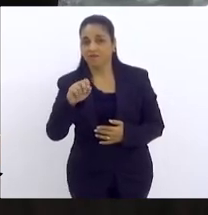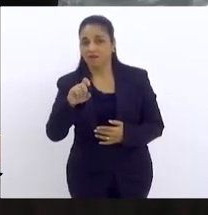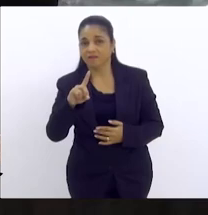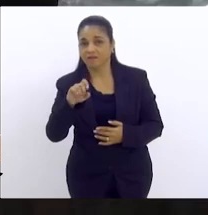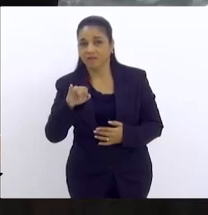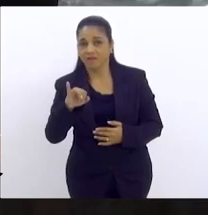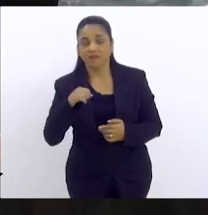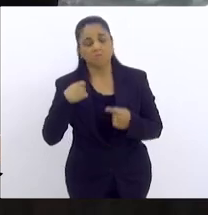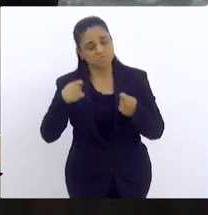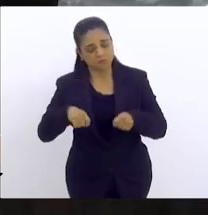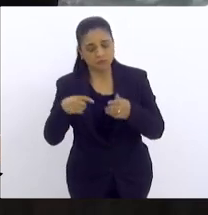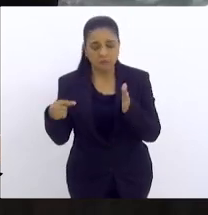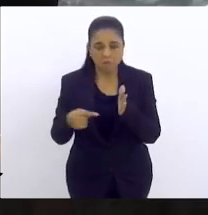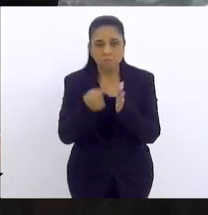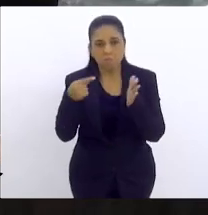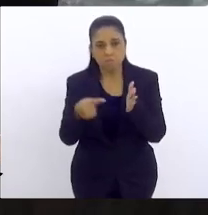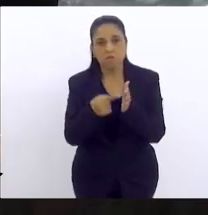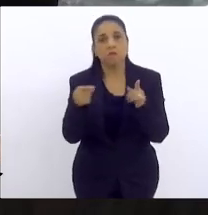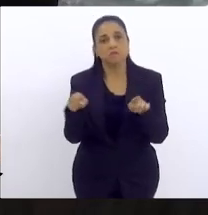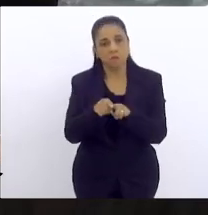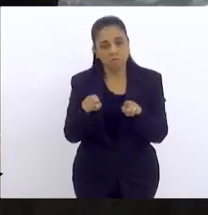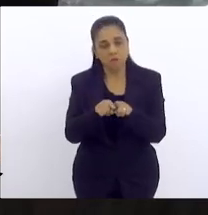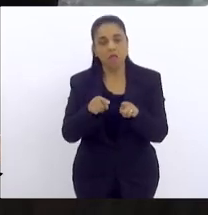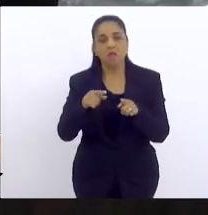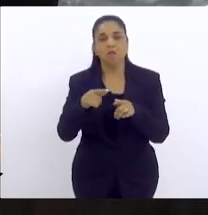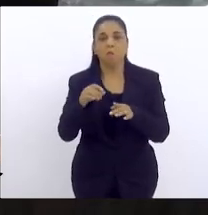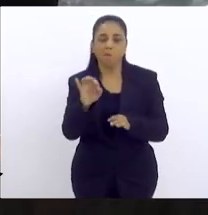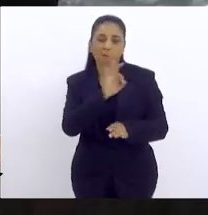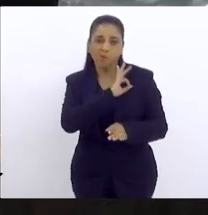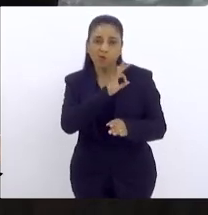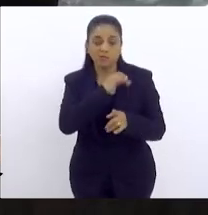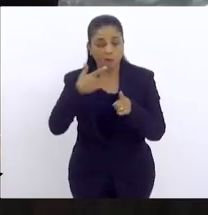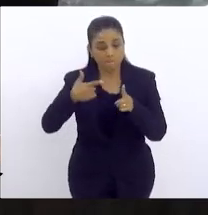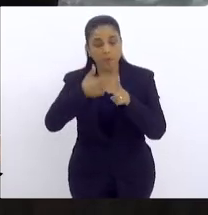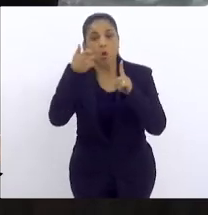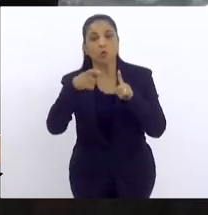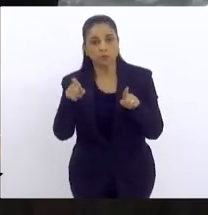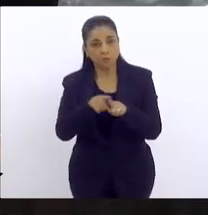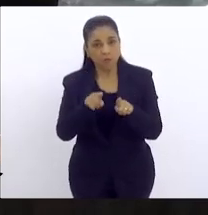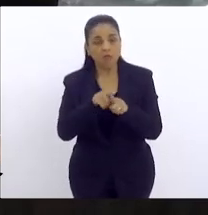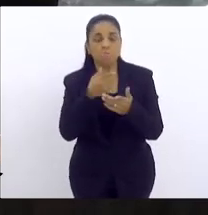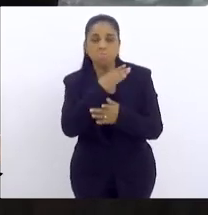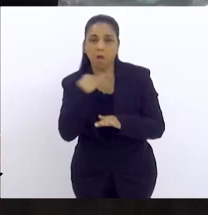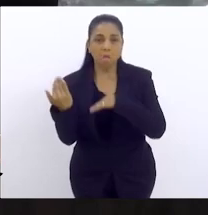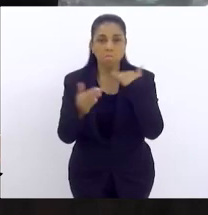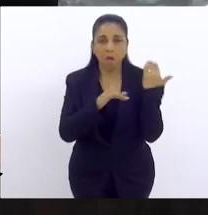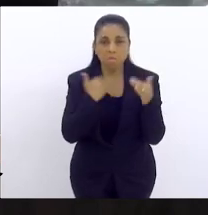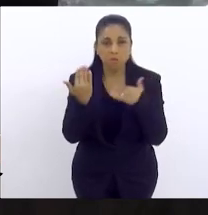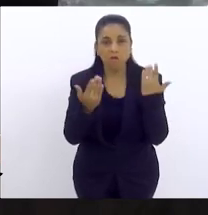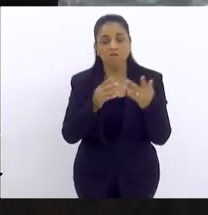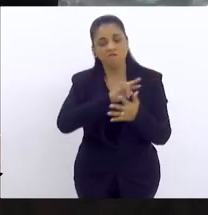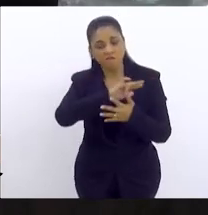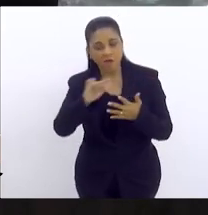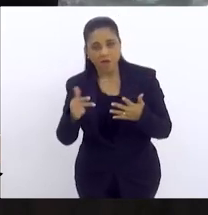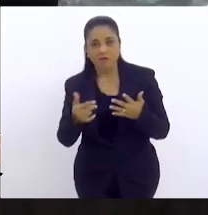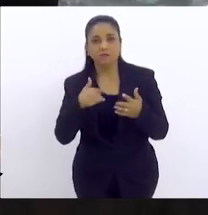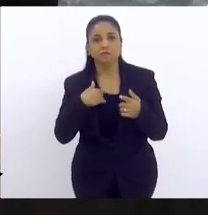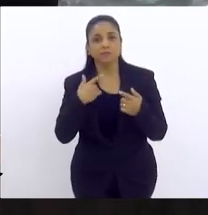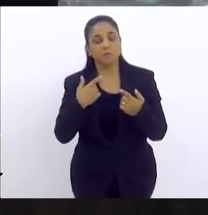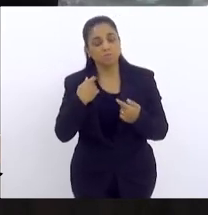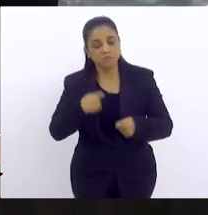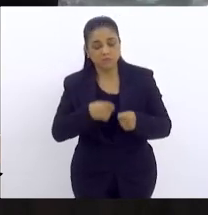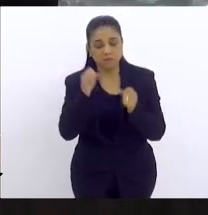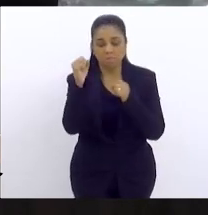amor de Deus já é tem que ser blindada perdemos um policial civil e perdemos diversos colegas nossos policiais militares porque tem que descer para tirar